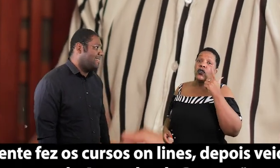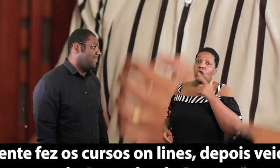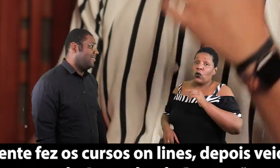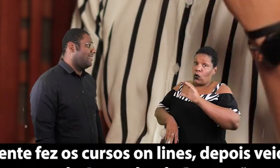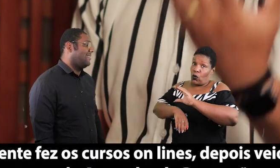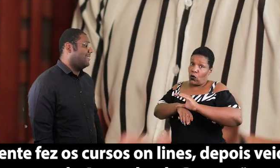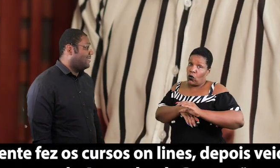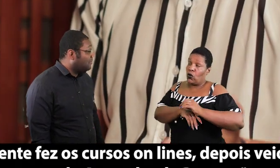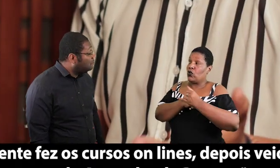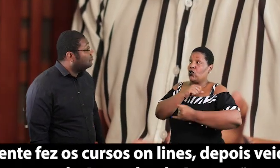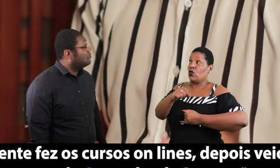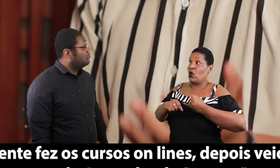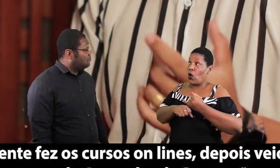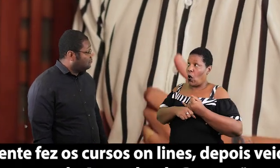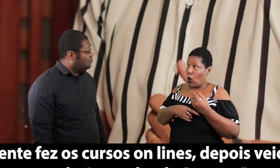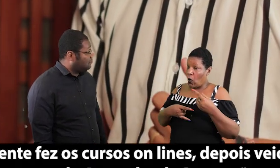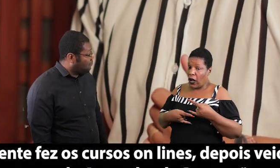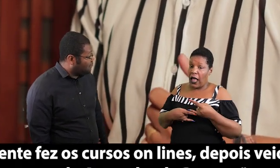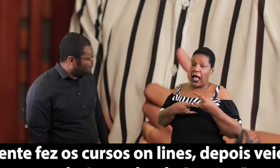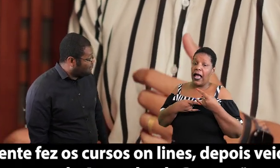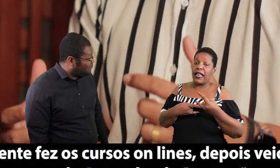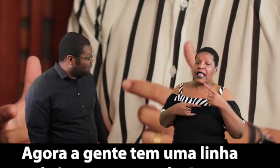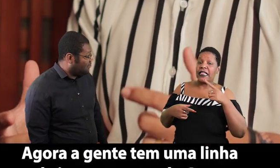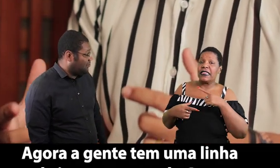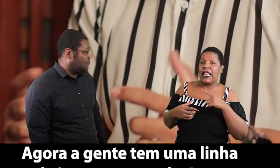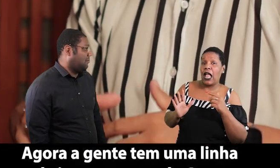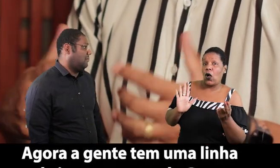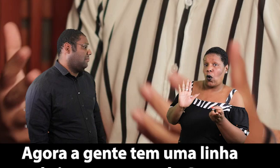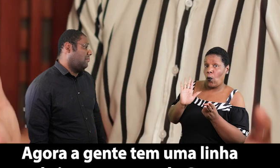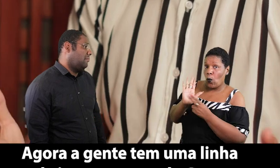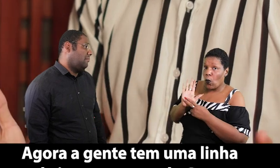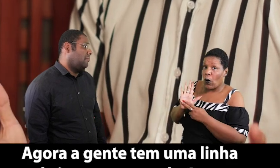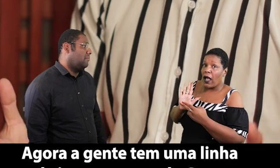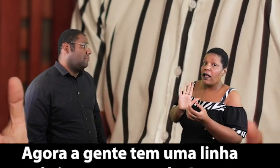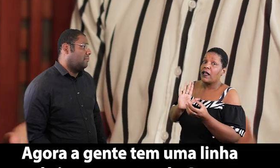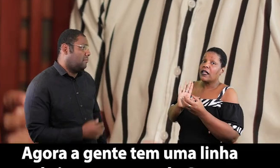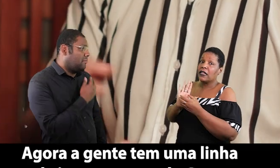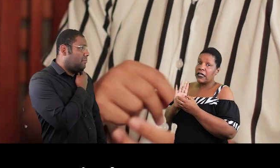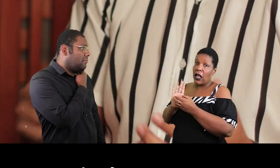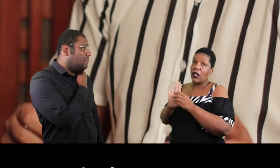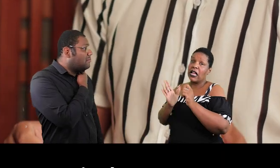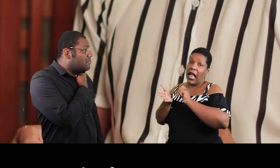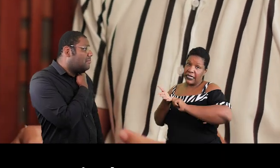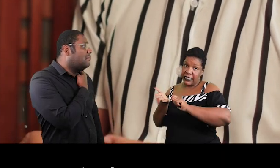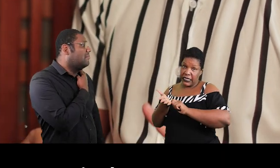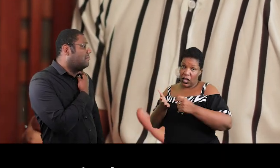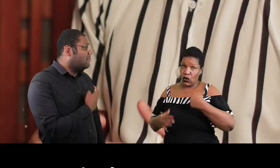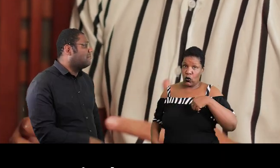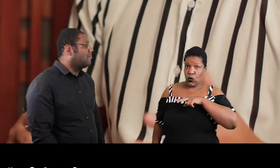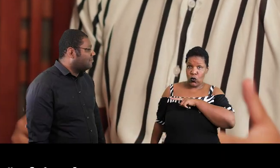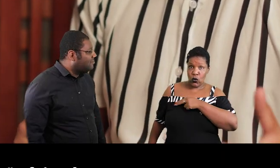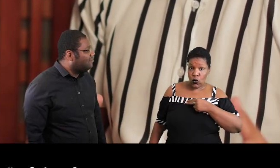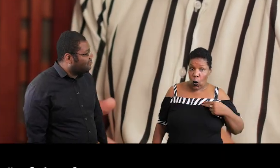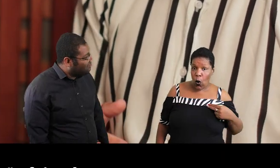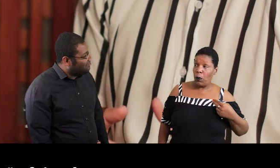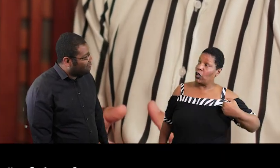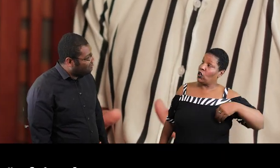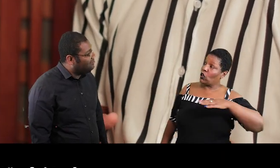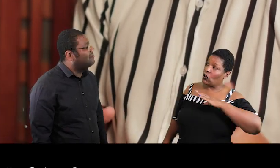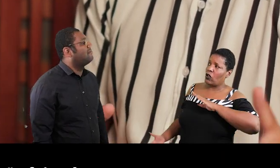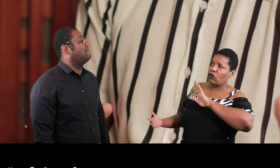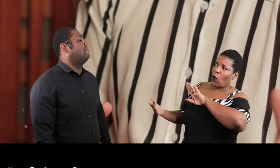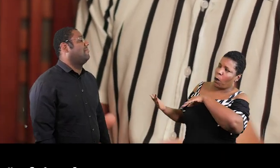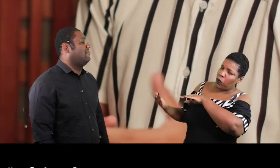online. Depois veio a marca do Aprendendo Percussão. Agora a gente tem uma linha de instrumentos da Golpe que vem assinada com o nosso nome. Então foi todo